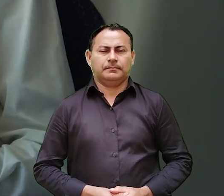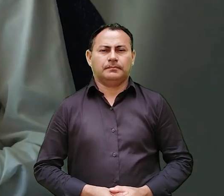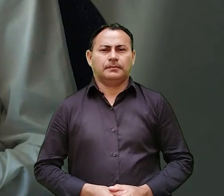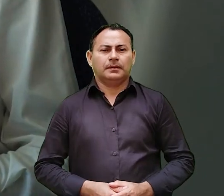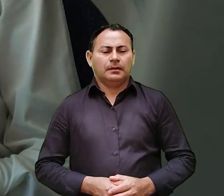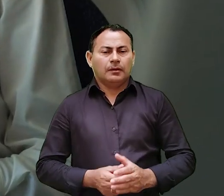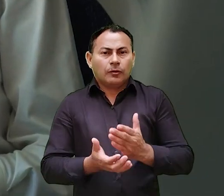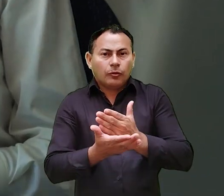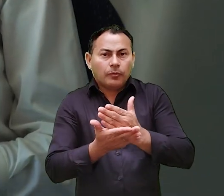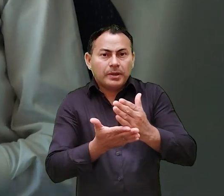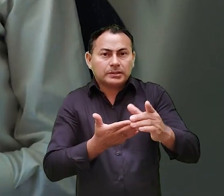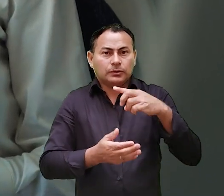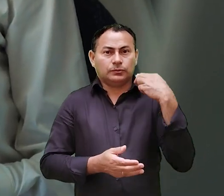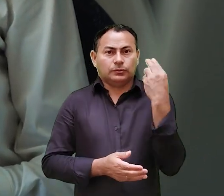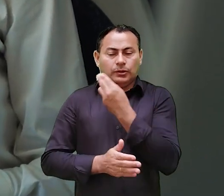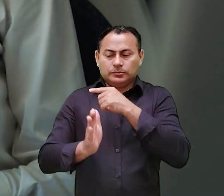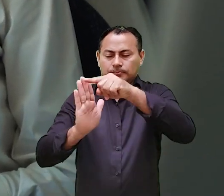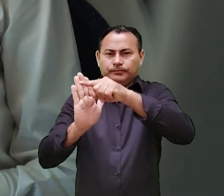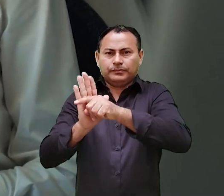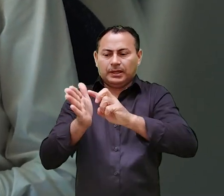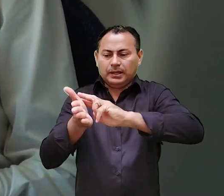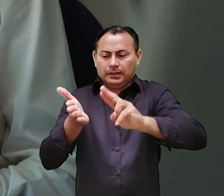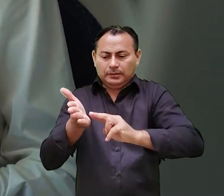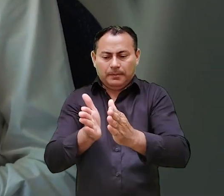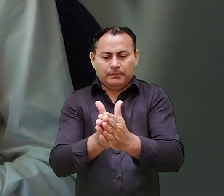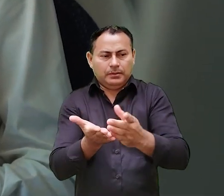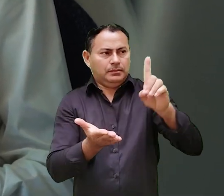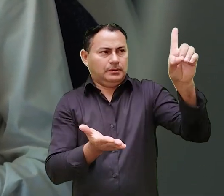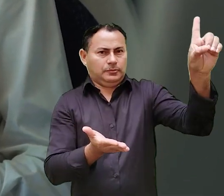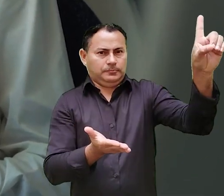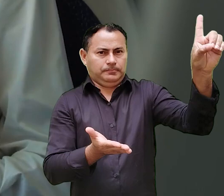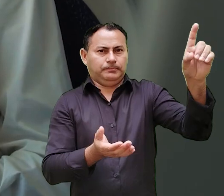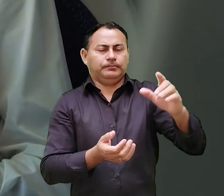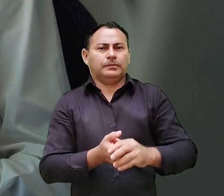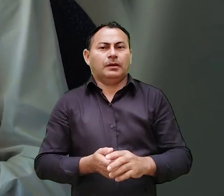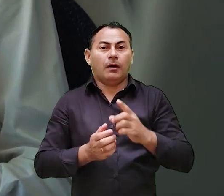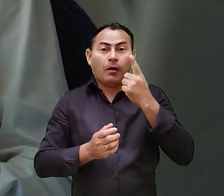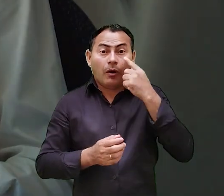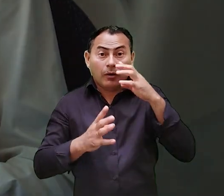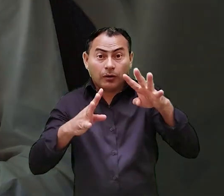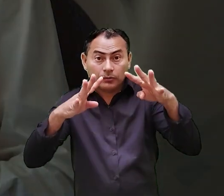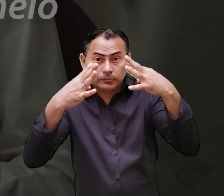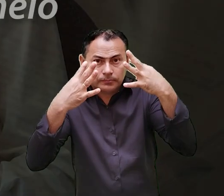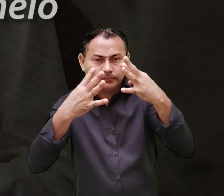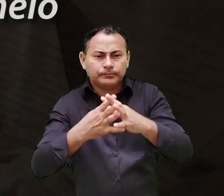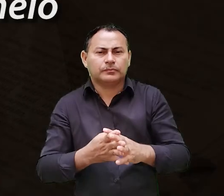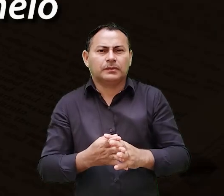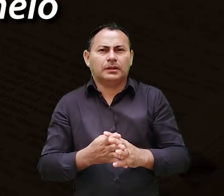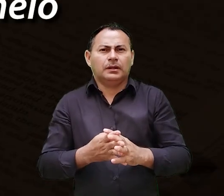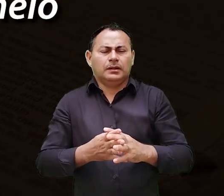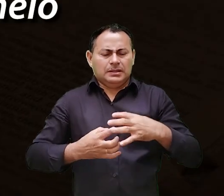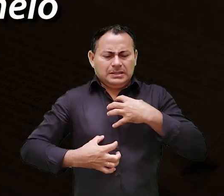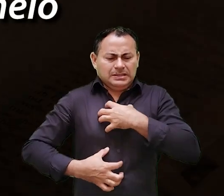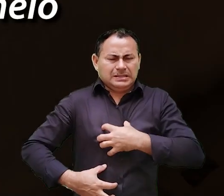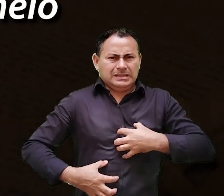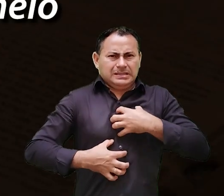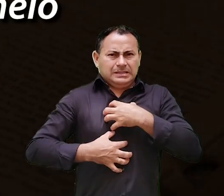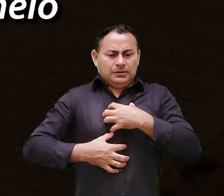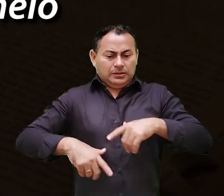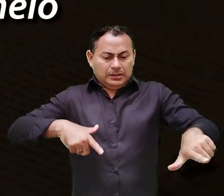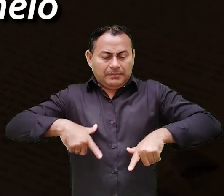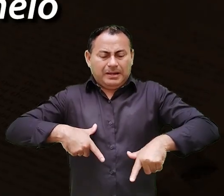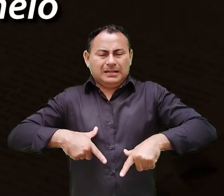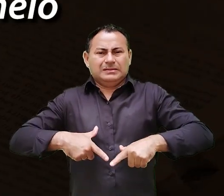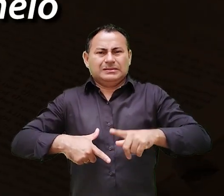Que privilégio começarmos nosso programa lendo a Palavra de Deus. Ouça. Em aflição e